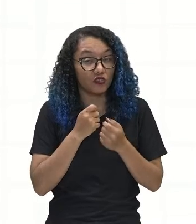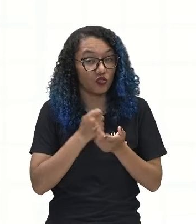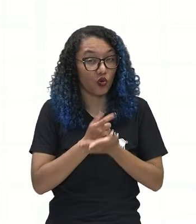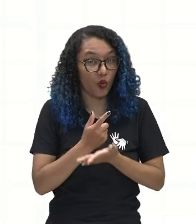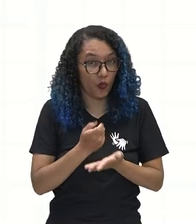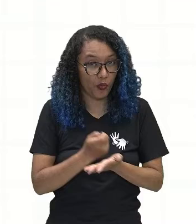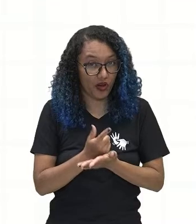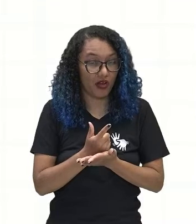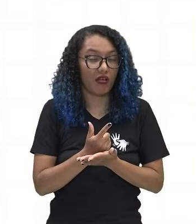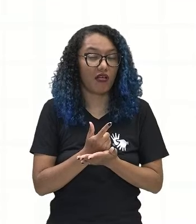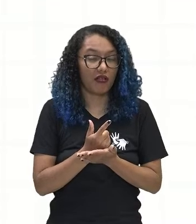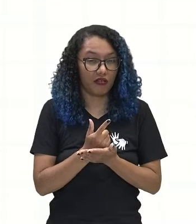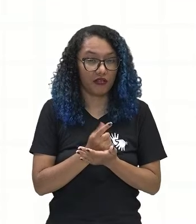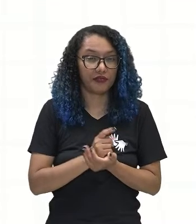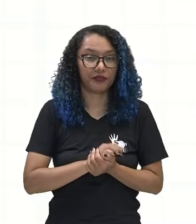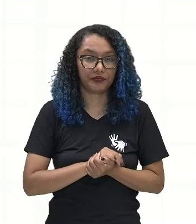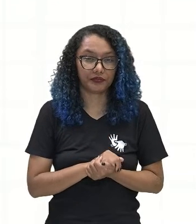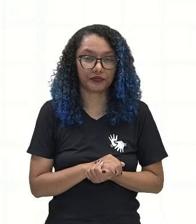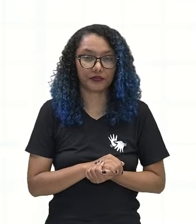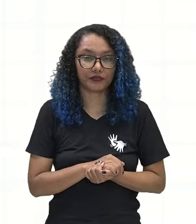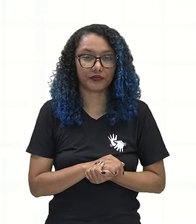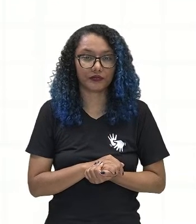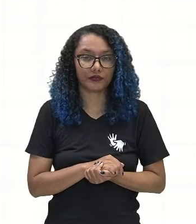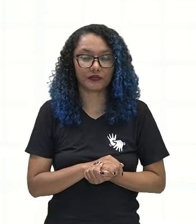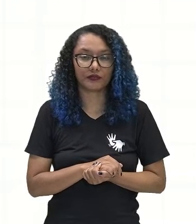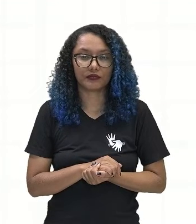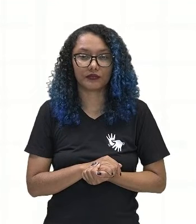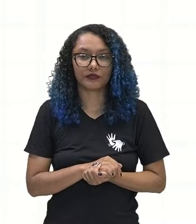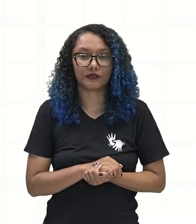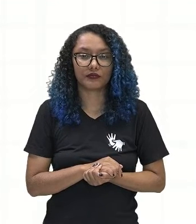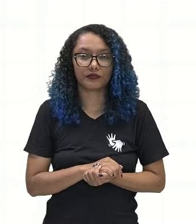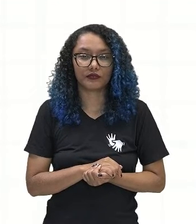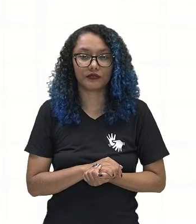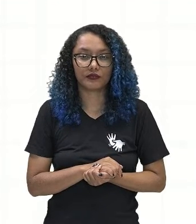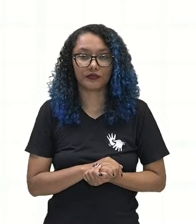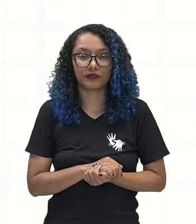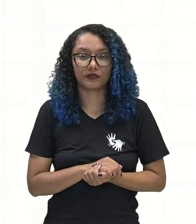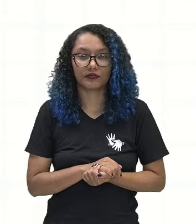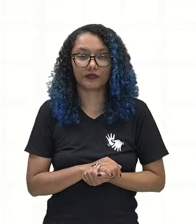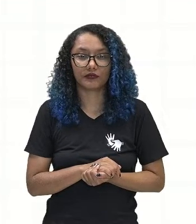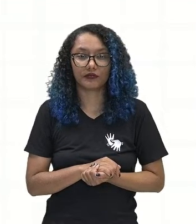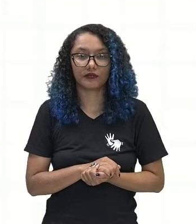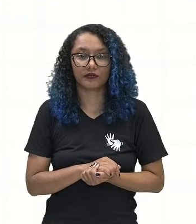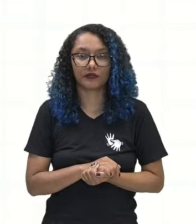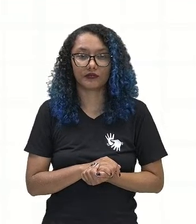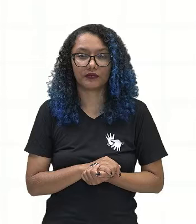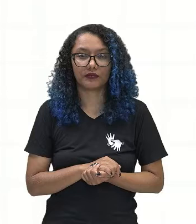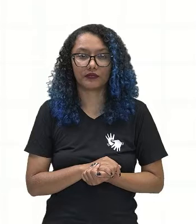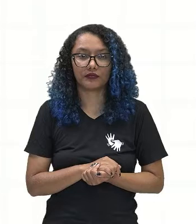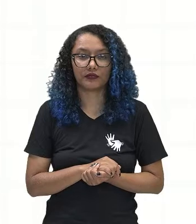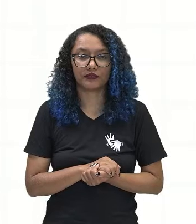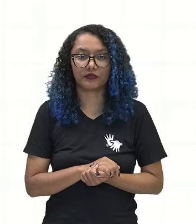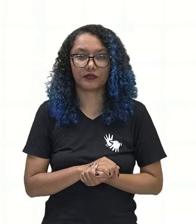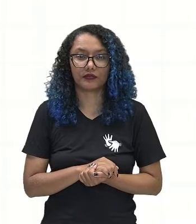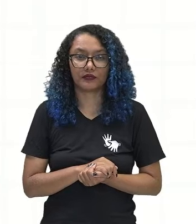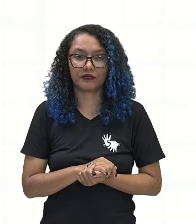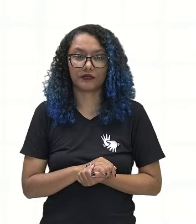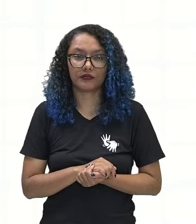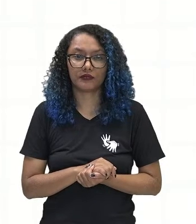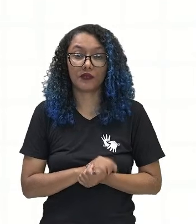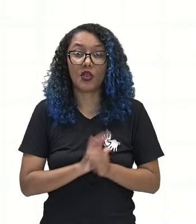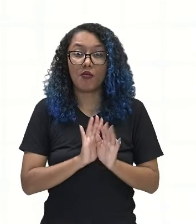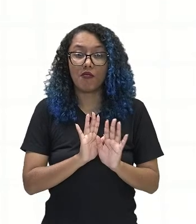coisas, produtos, né? Só que a publicidade vai atuar de tal forma, né, que ela